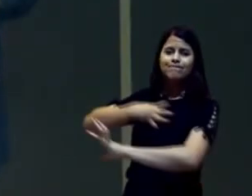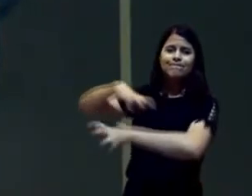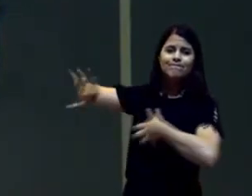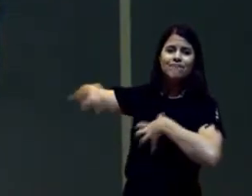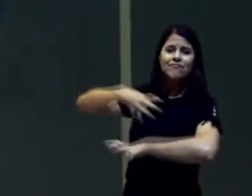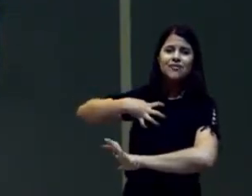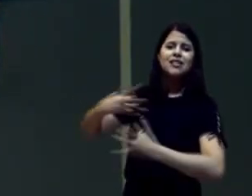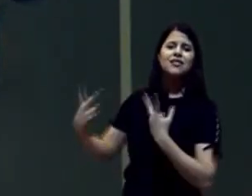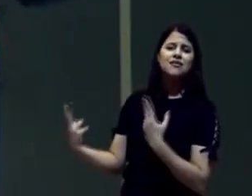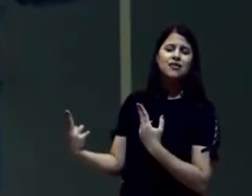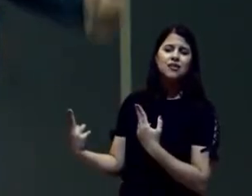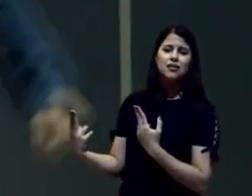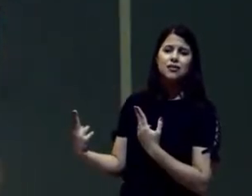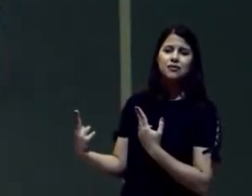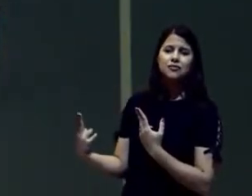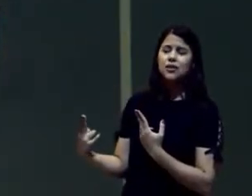como quem escreve a